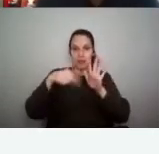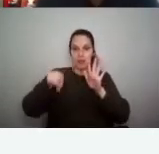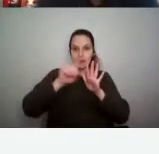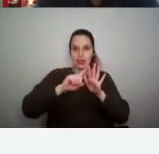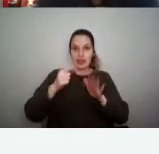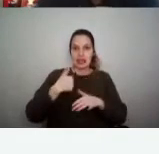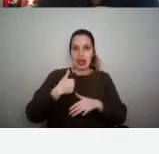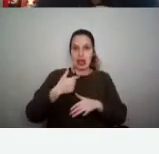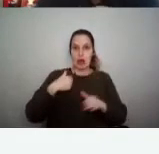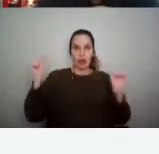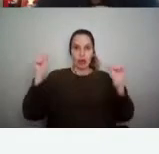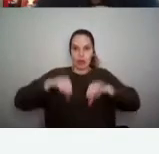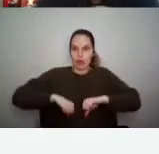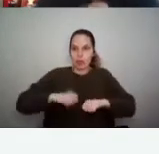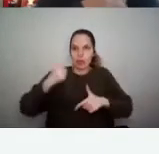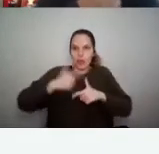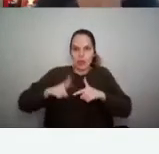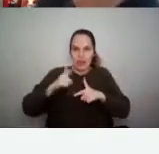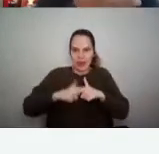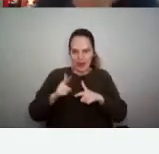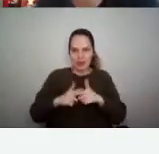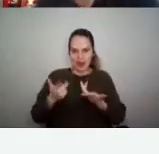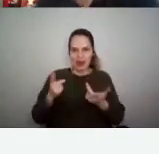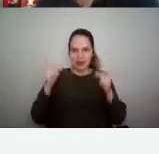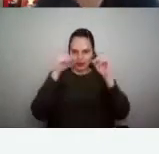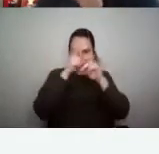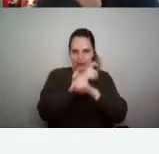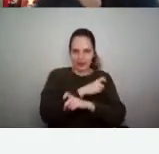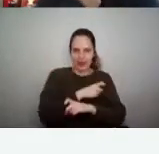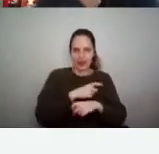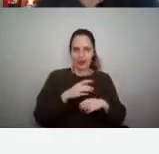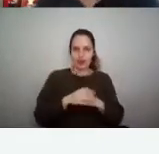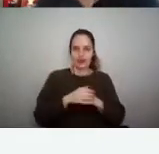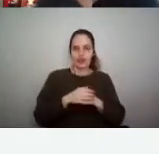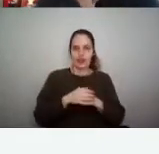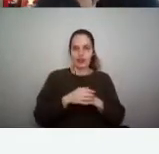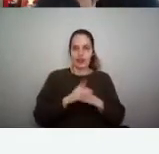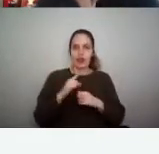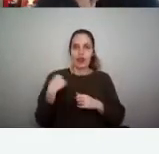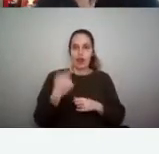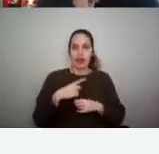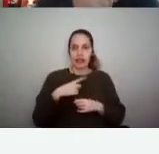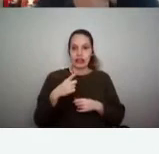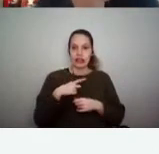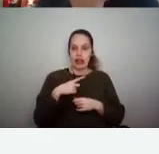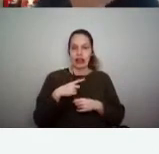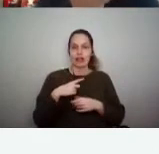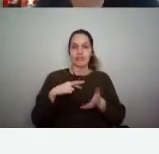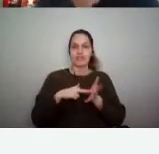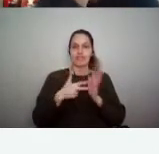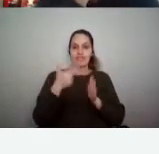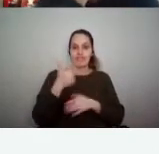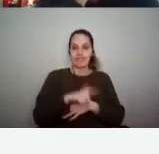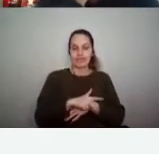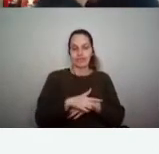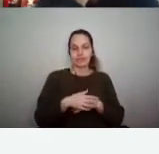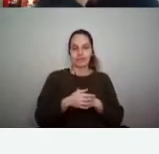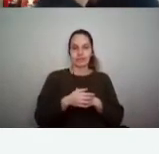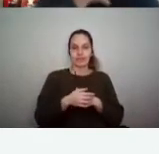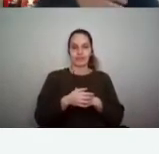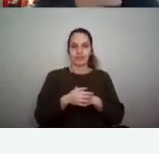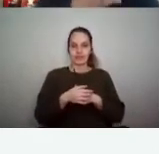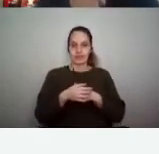Essa dificuldade que a gente tem de poder ressignificar. E a partir disso, o meu trabalho